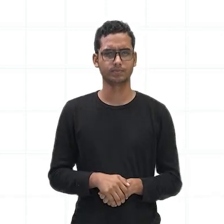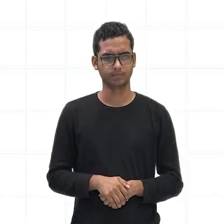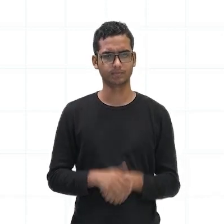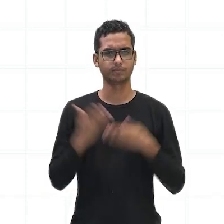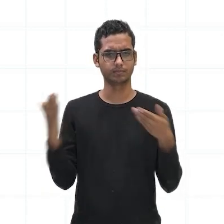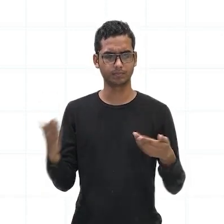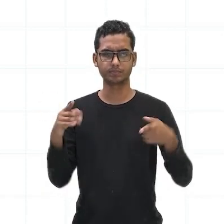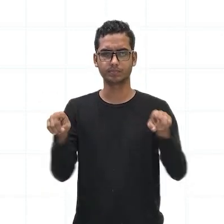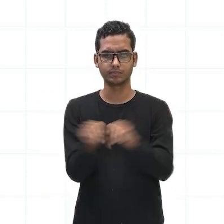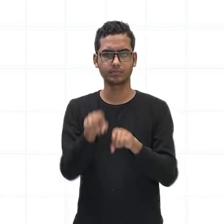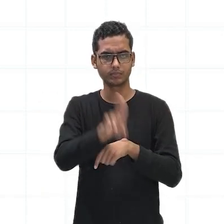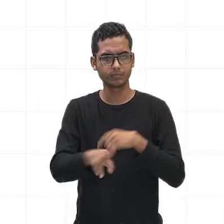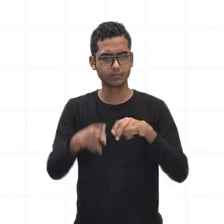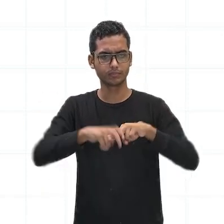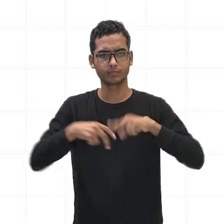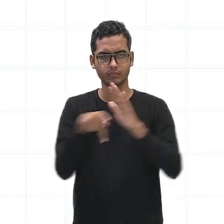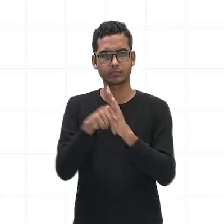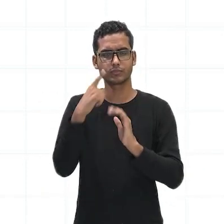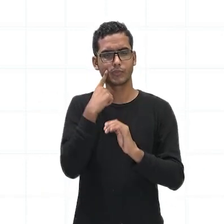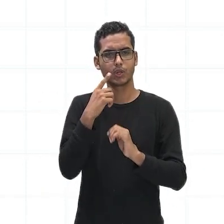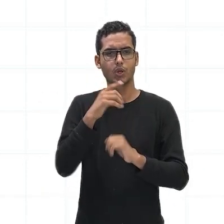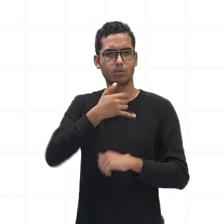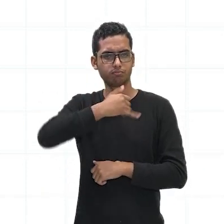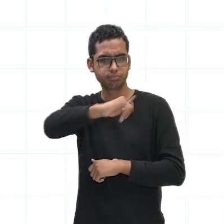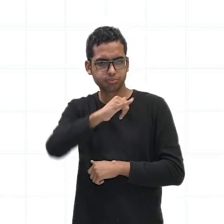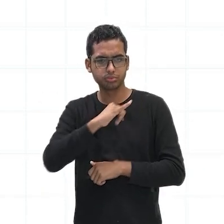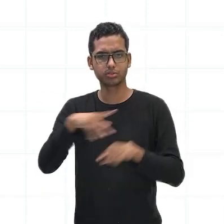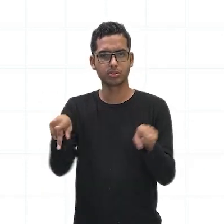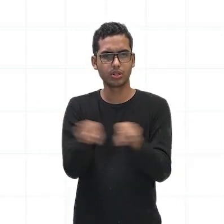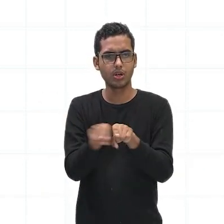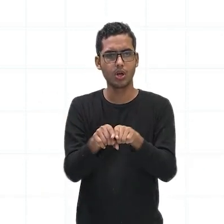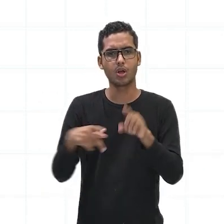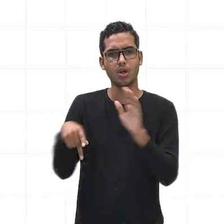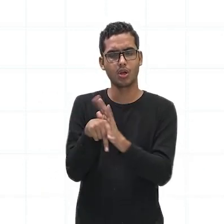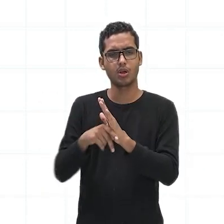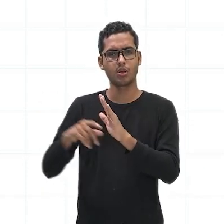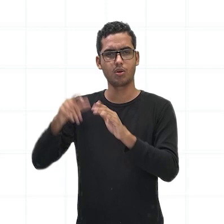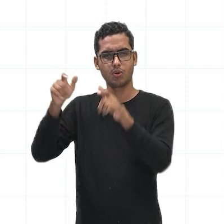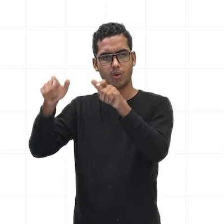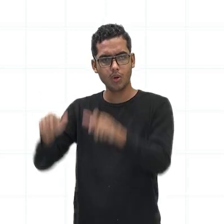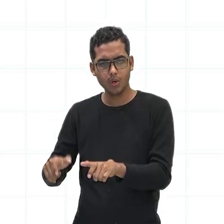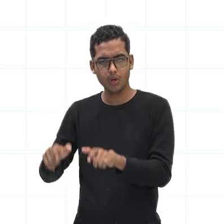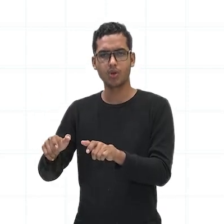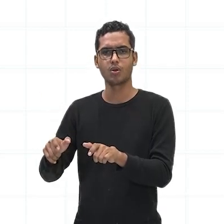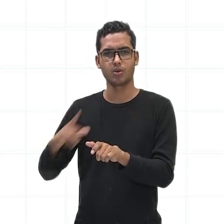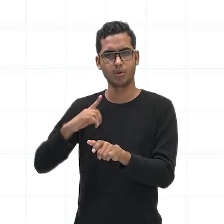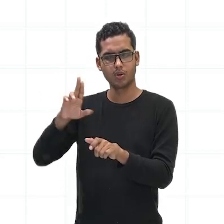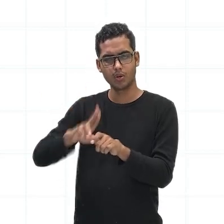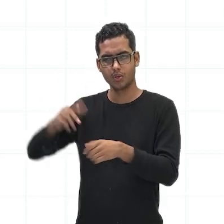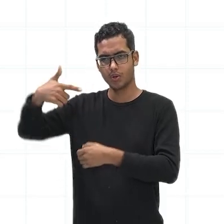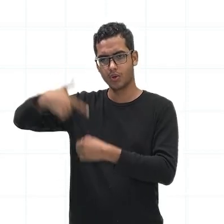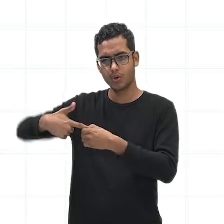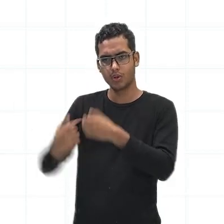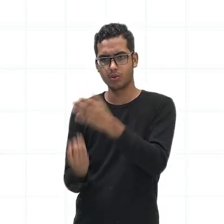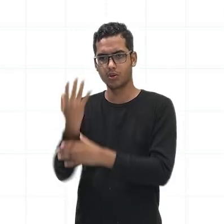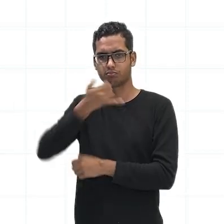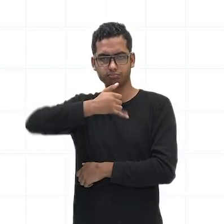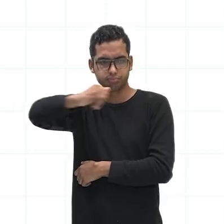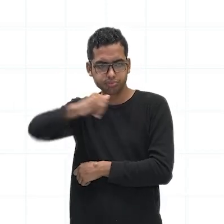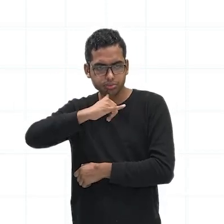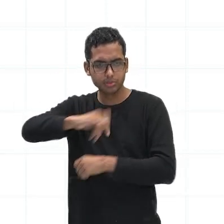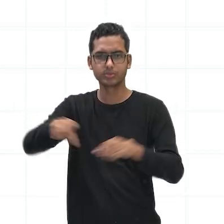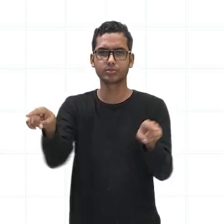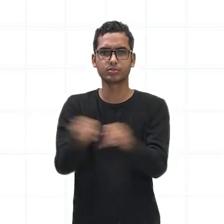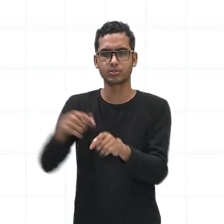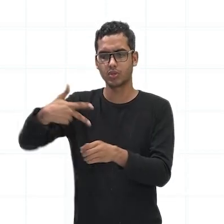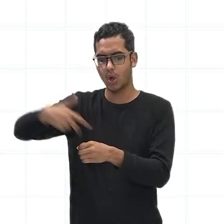hidrelétricas, termoelétricas e também as refinarias. E aí a gente observa agora um pouco mais sobre os tipos de energia. Já conhecemos aí as fontes e a